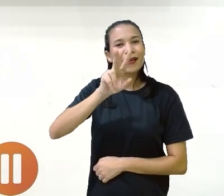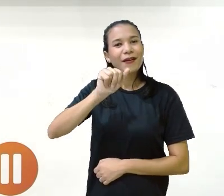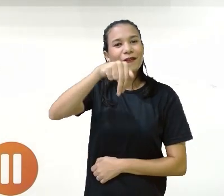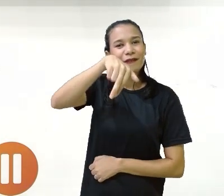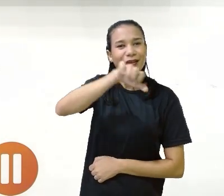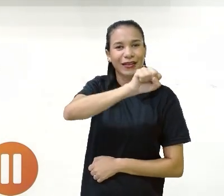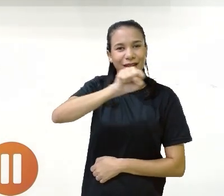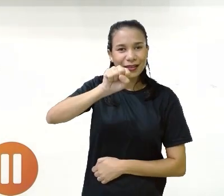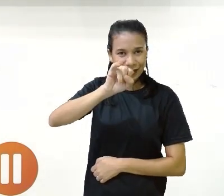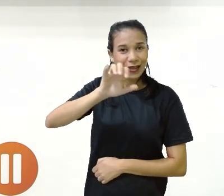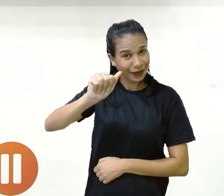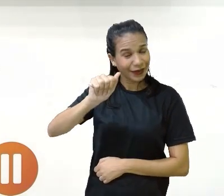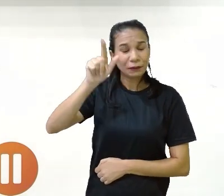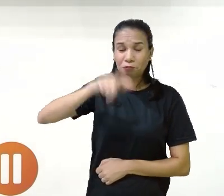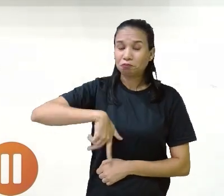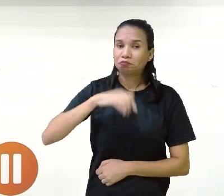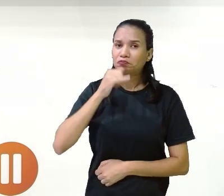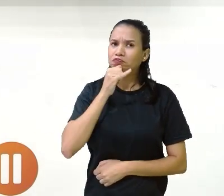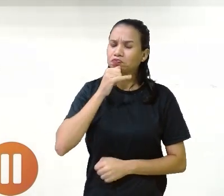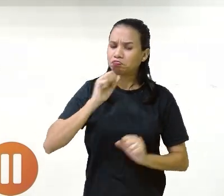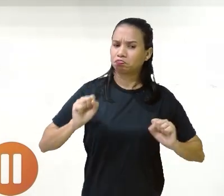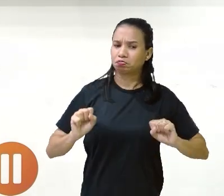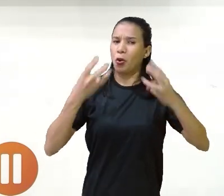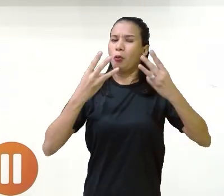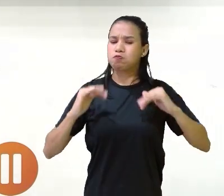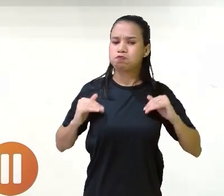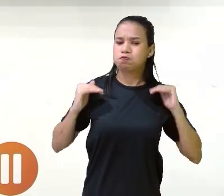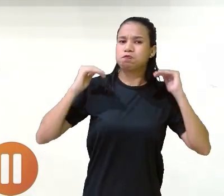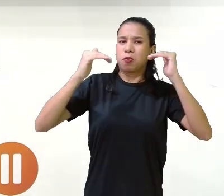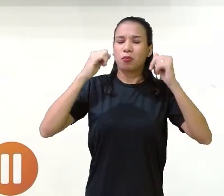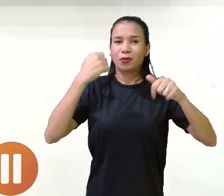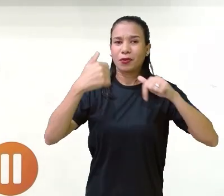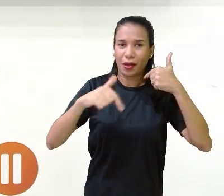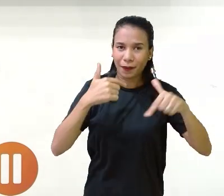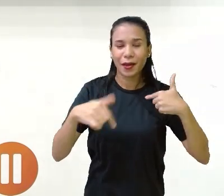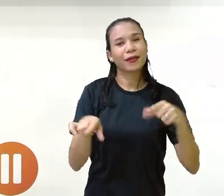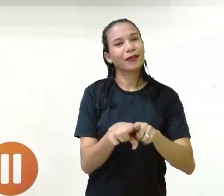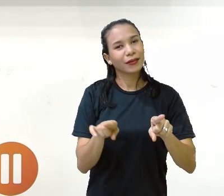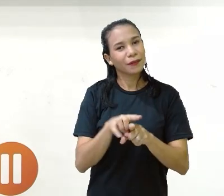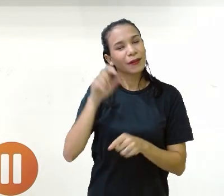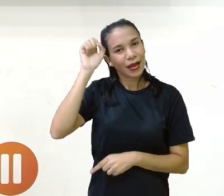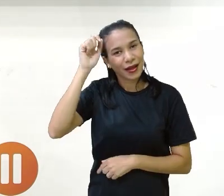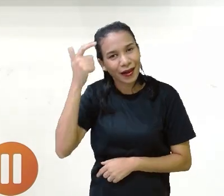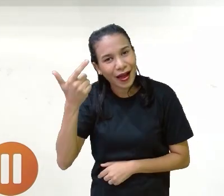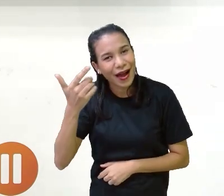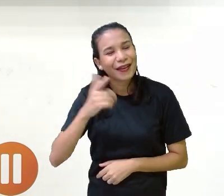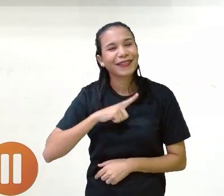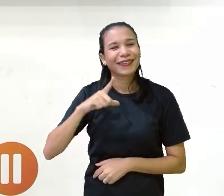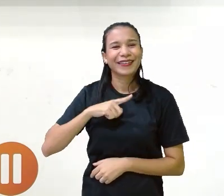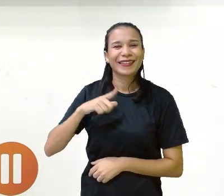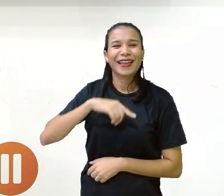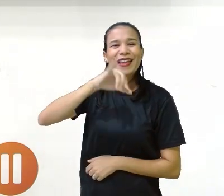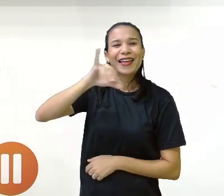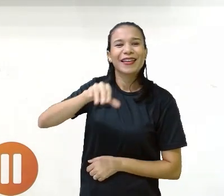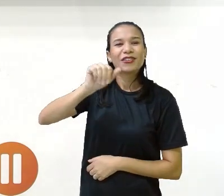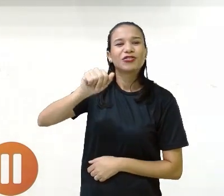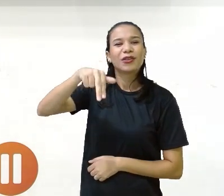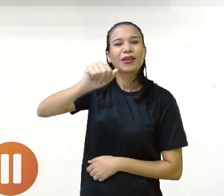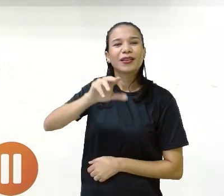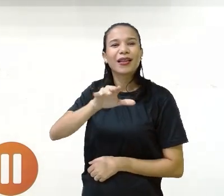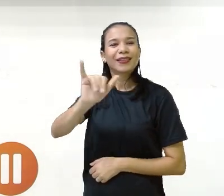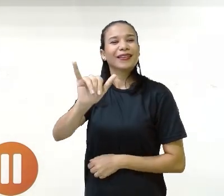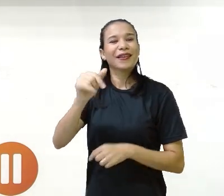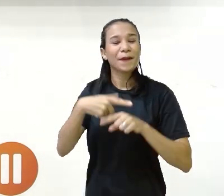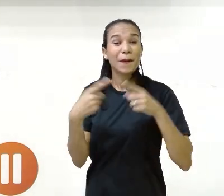exemplo, que dá um show na produção. Sem desmerecer, claro, meu produtor Jonassi, mas hoje